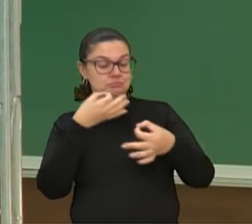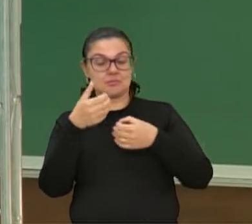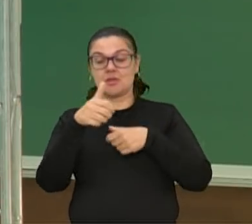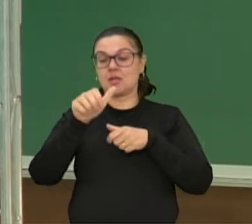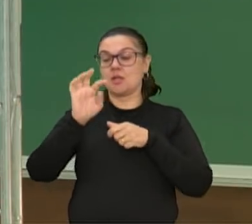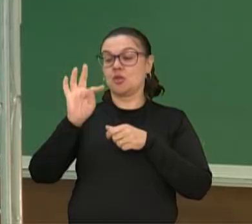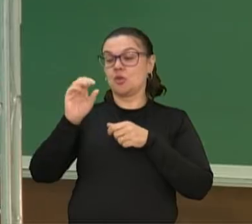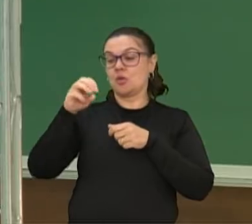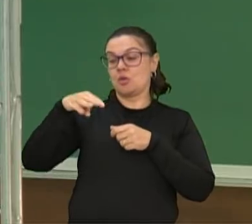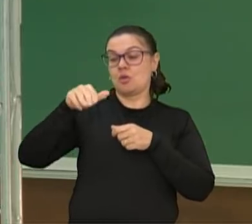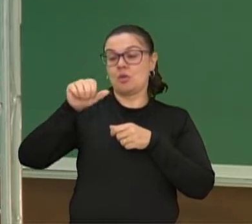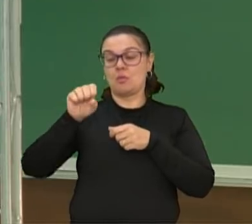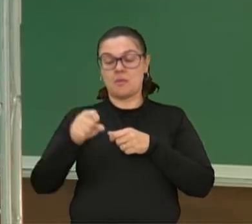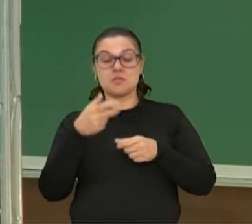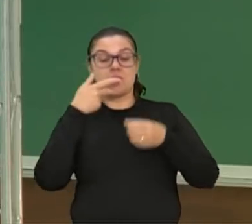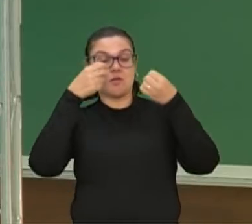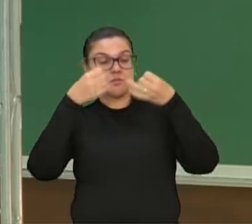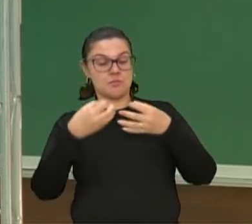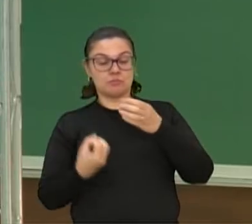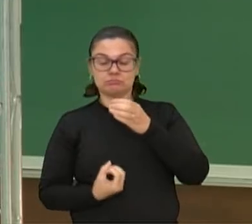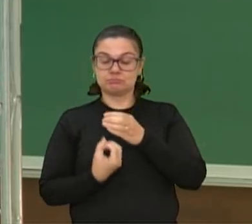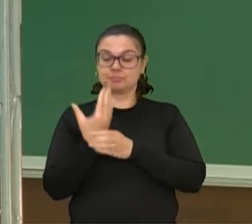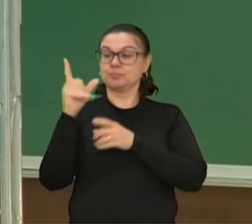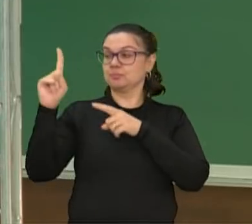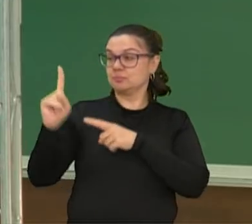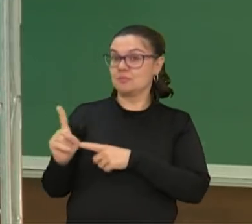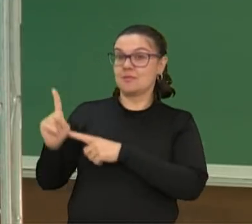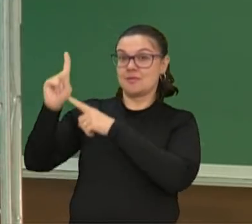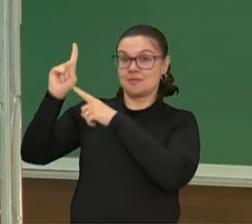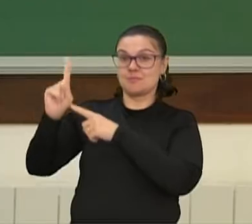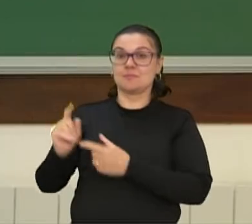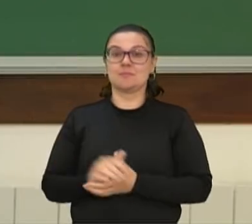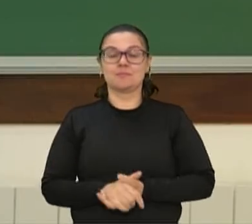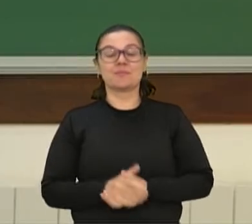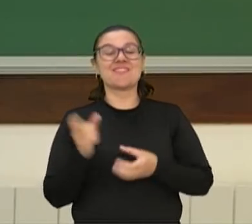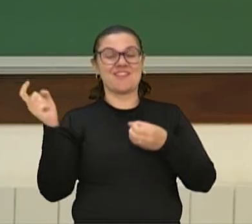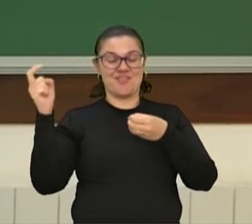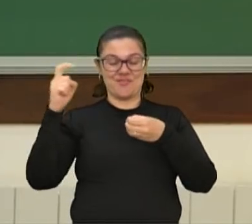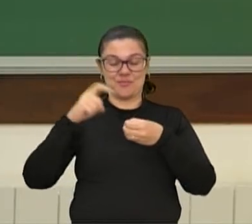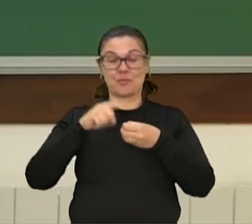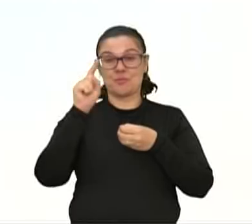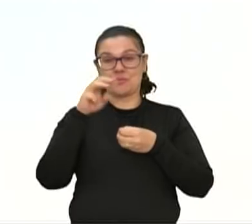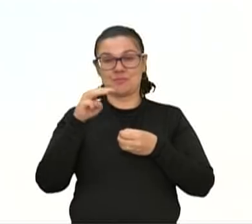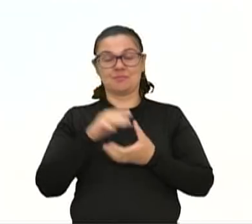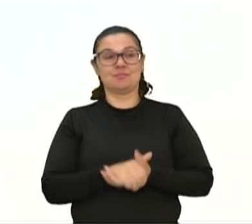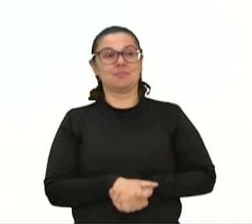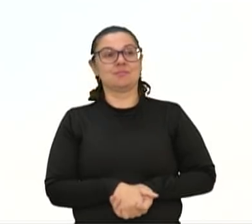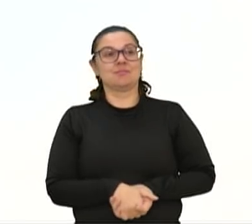de Aquino apresenta sobre a existência de Deus. Voltamos em um minuto.